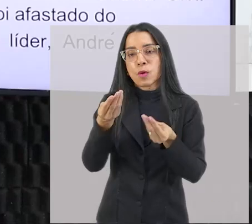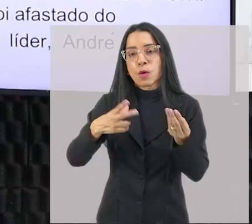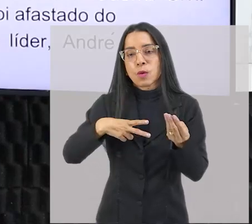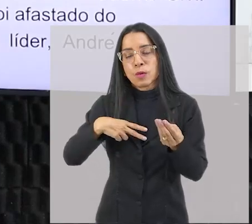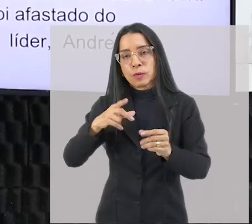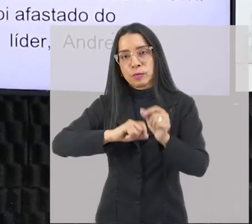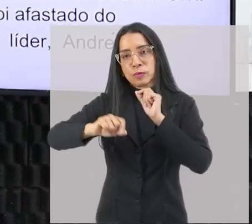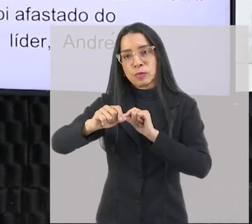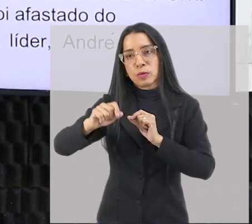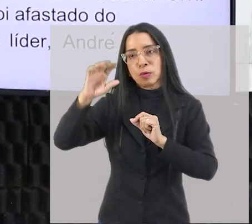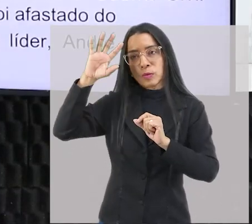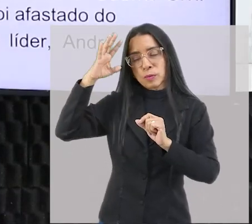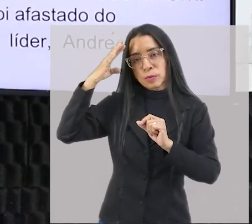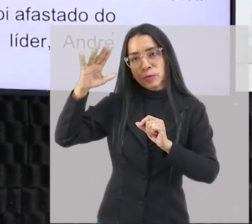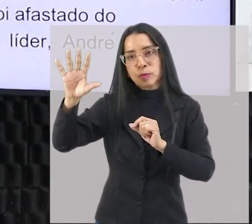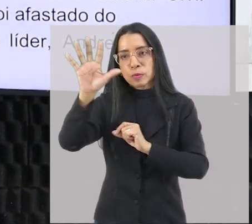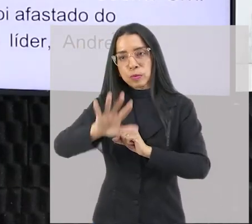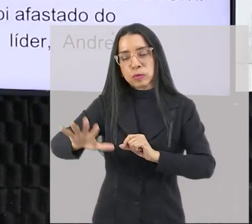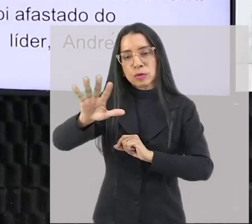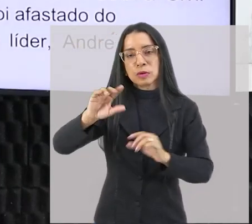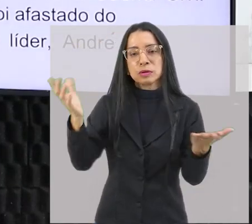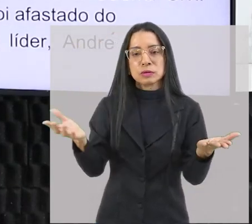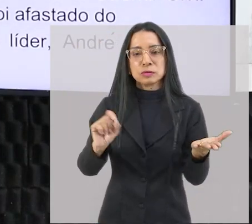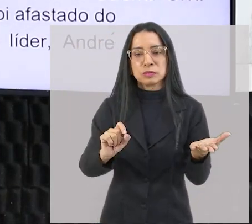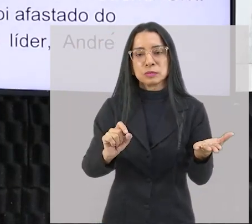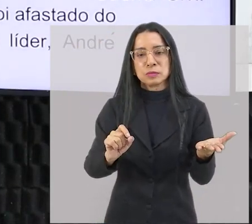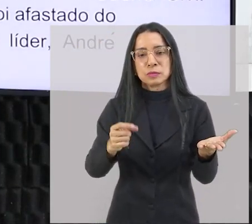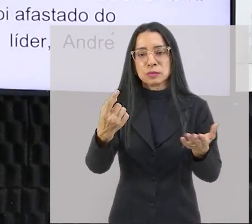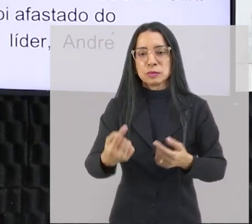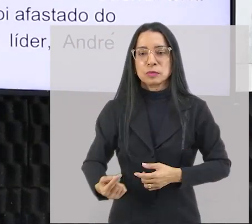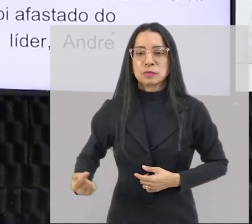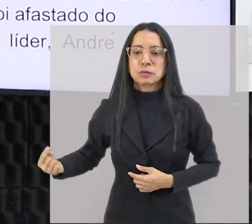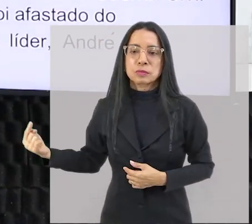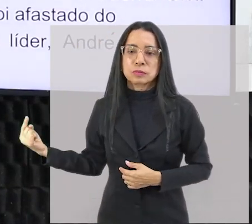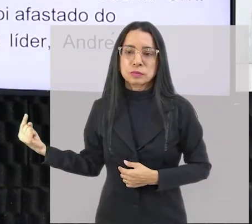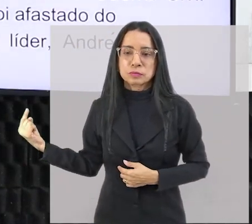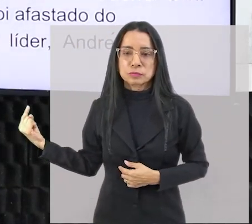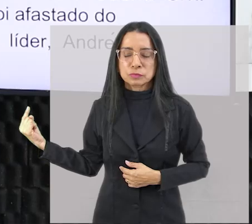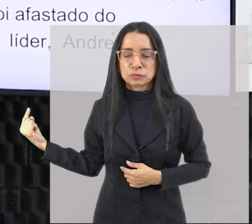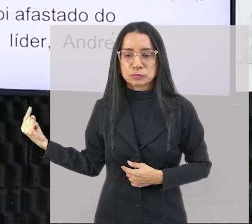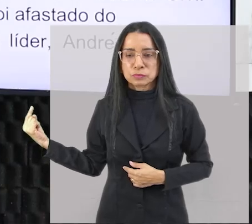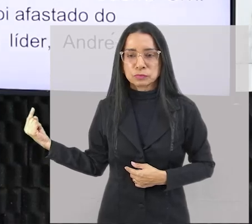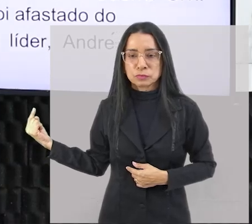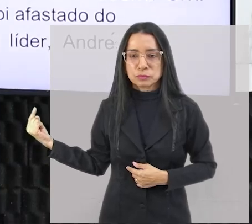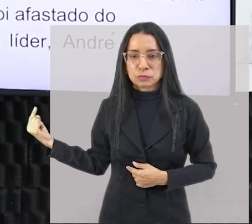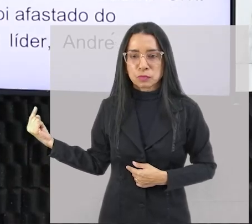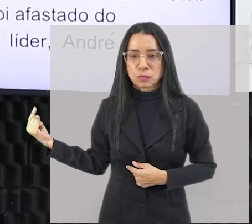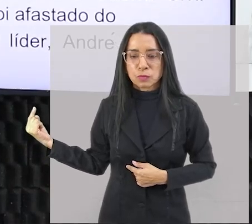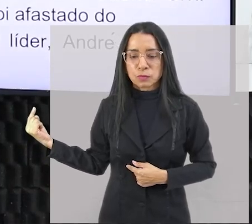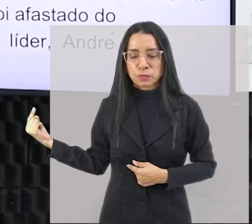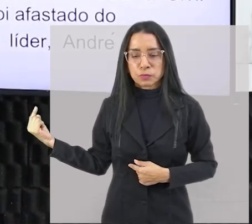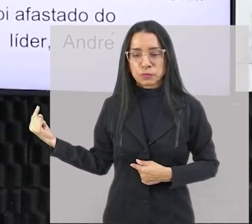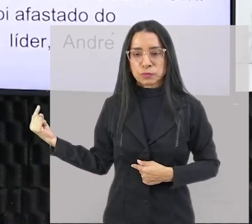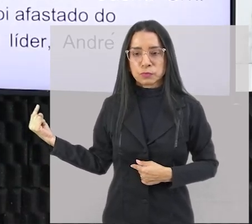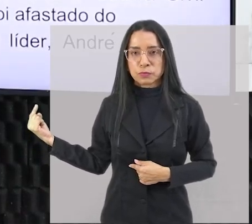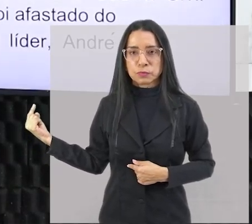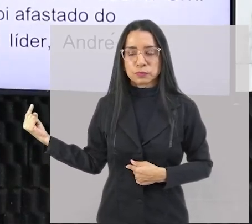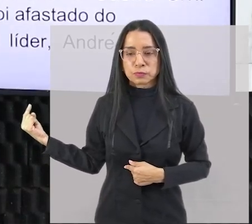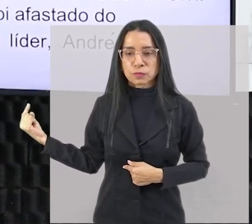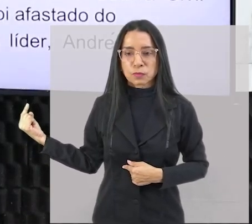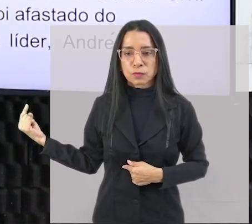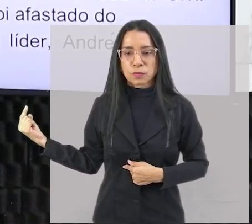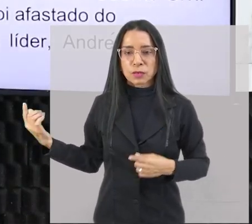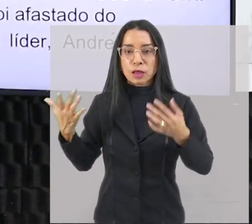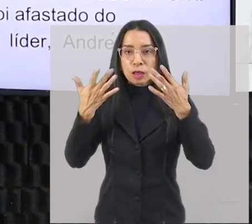Damias, ou não, né? Assim escreveu o pintor dos relógios moles e das girafas em chamas em 1931.